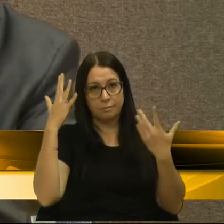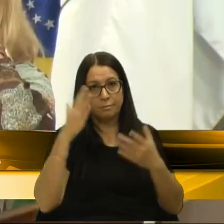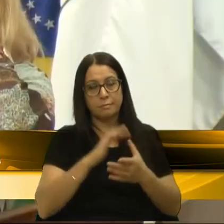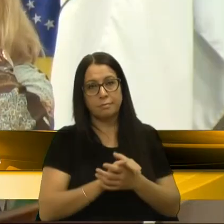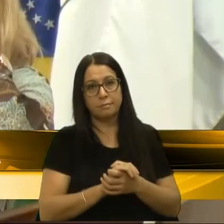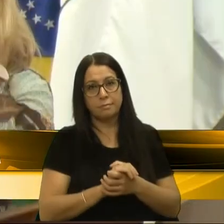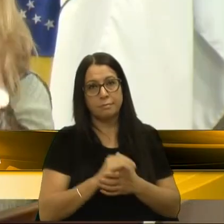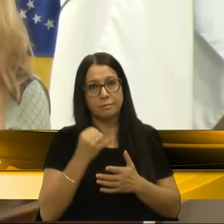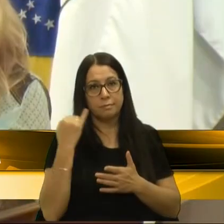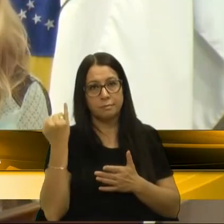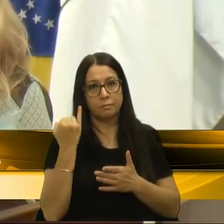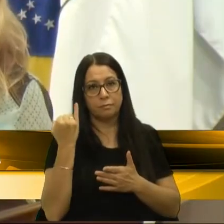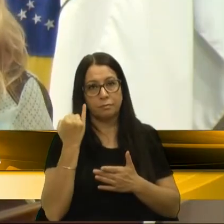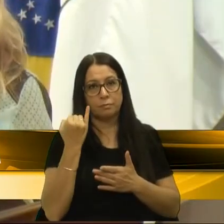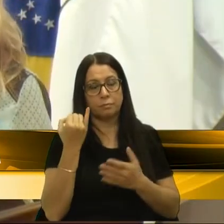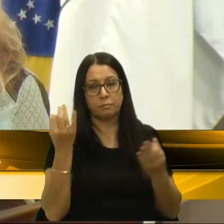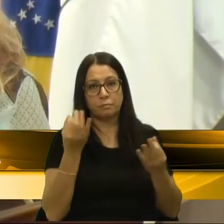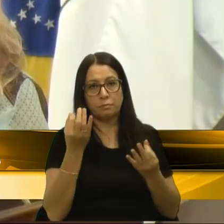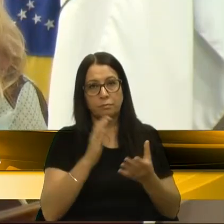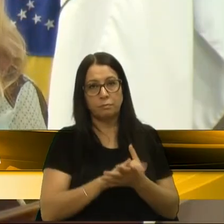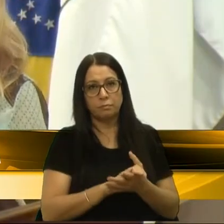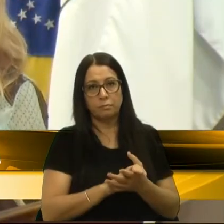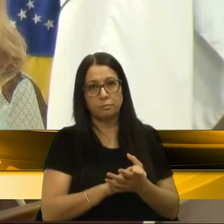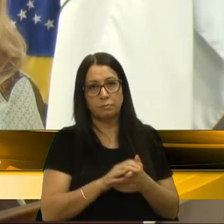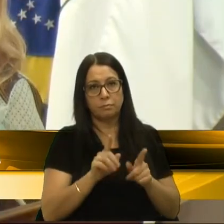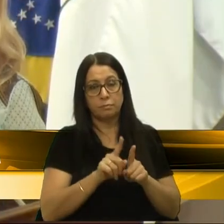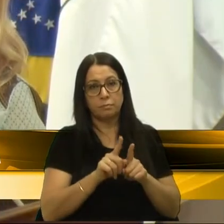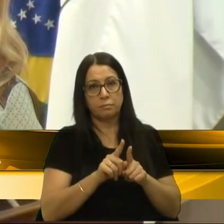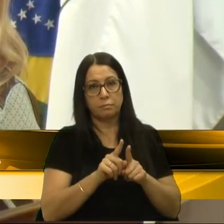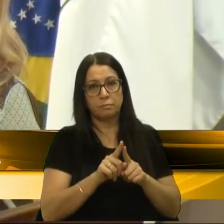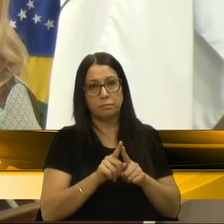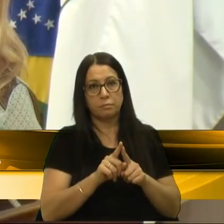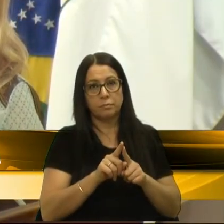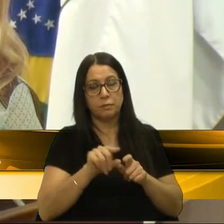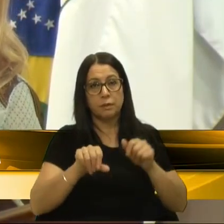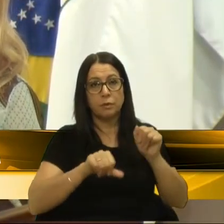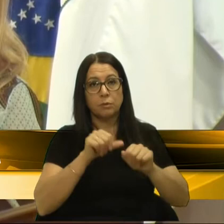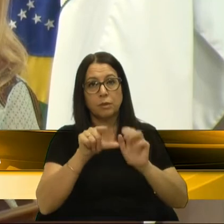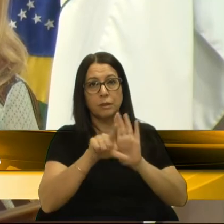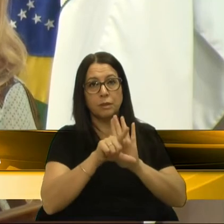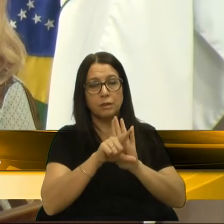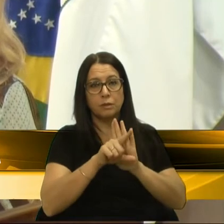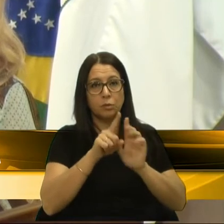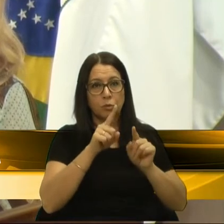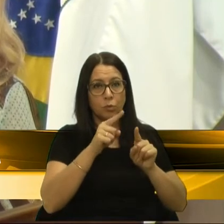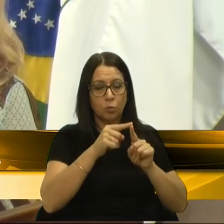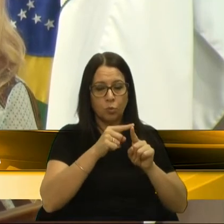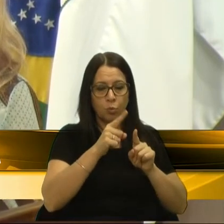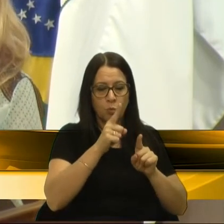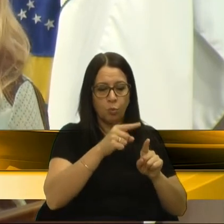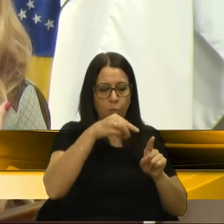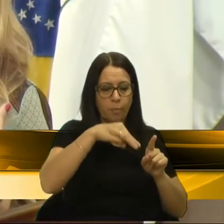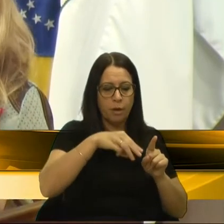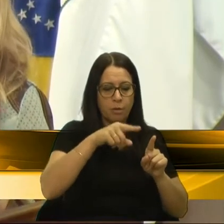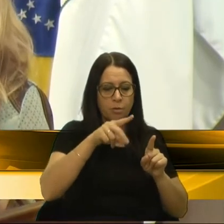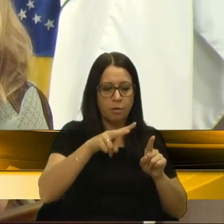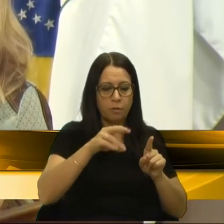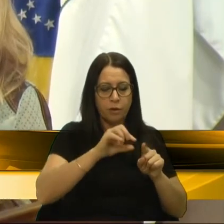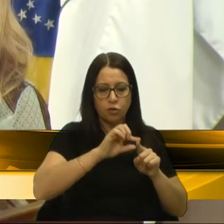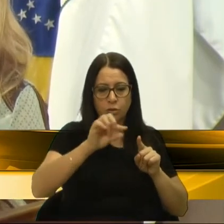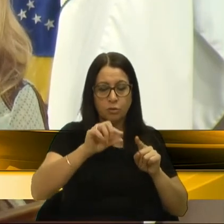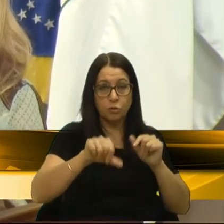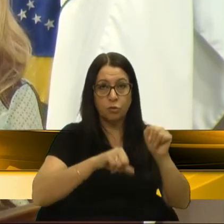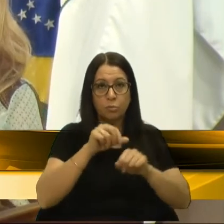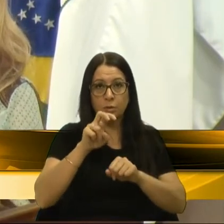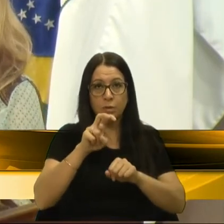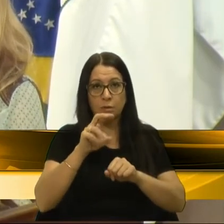É importante, perfeito, vereador. Inclusive, a alteração da legislação de 1,20 m para 50 centímetros foi uma